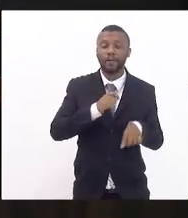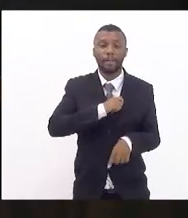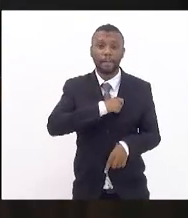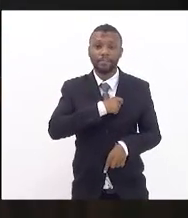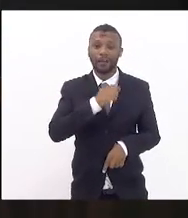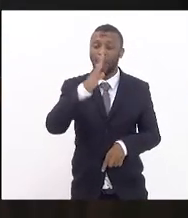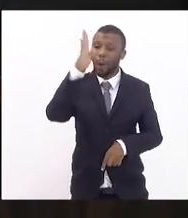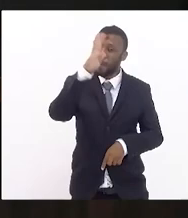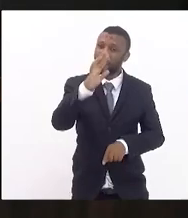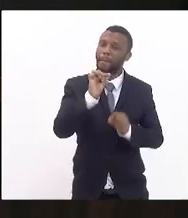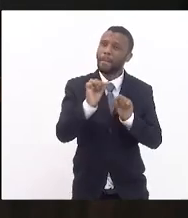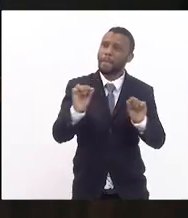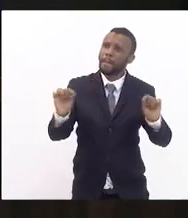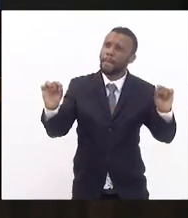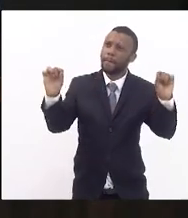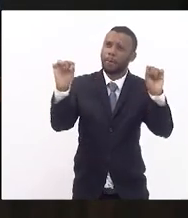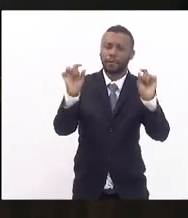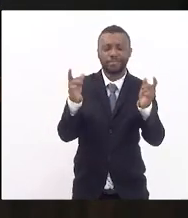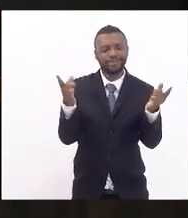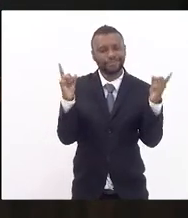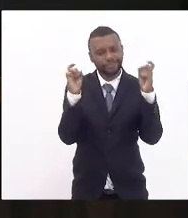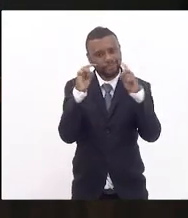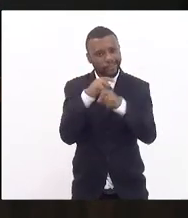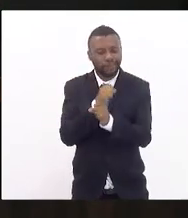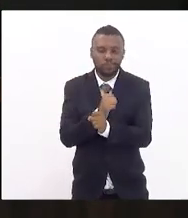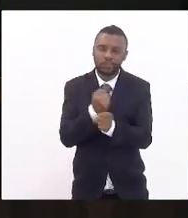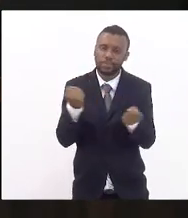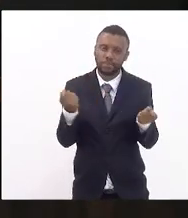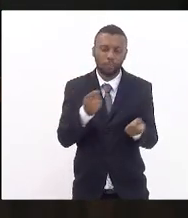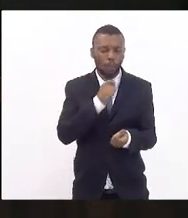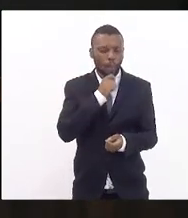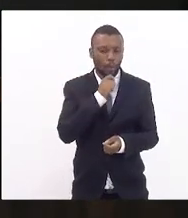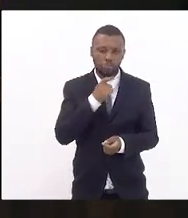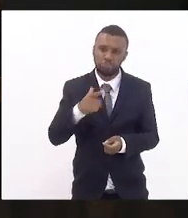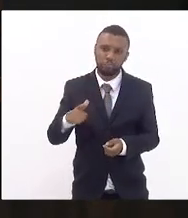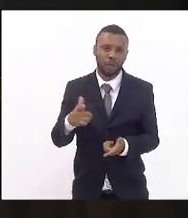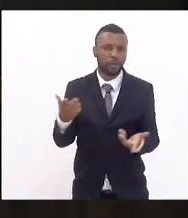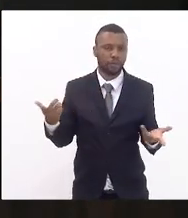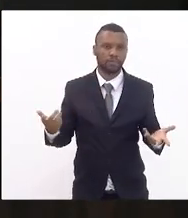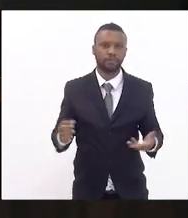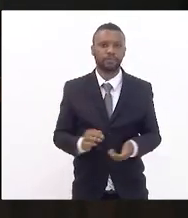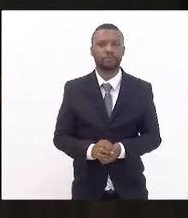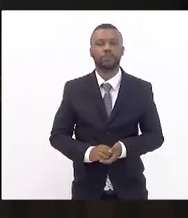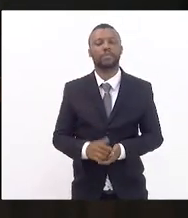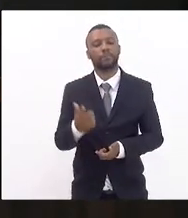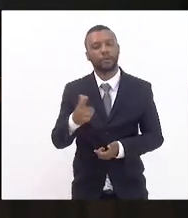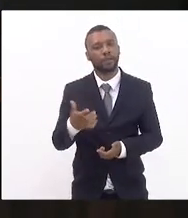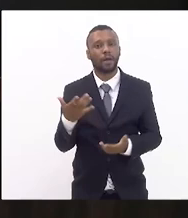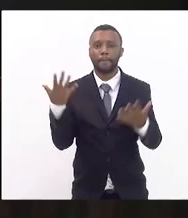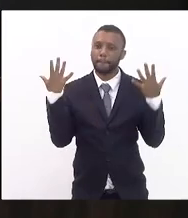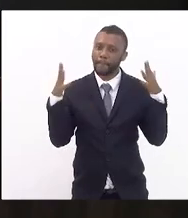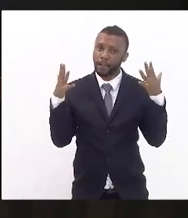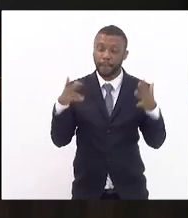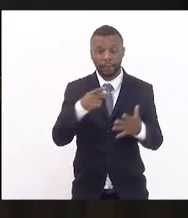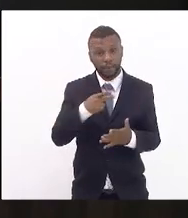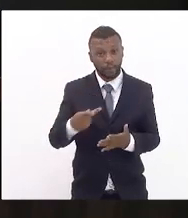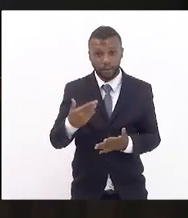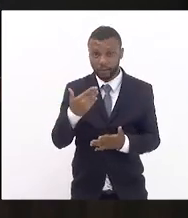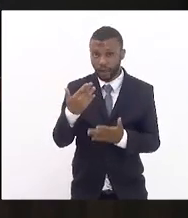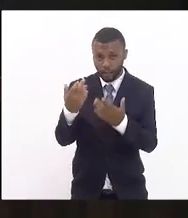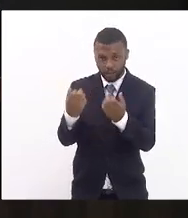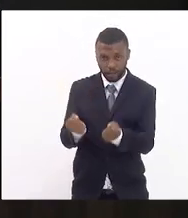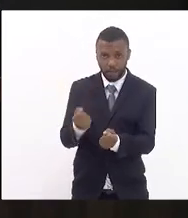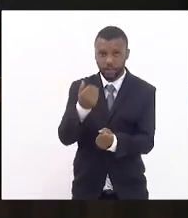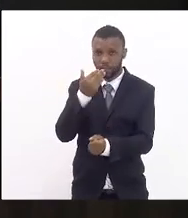o Brasil inteiro, isso não existia. Então, mais uma vez, parabenizar. A presidência defere o pedido de Vossa